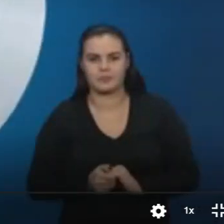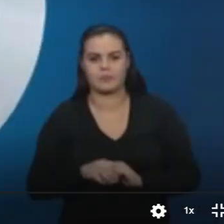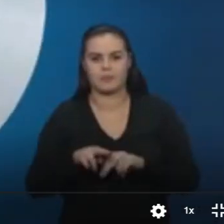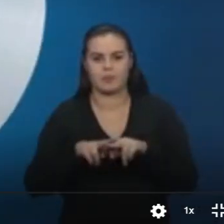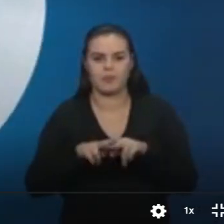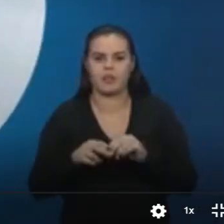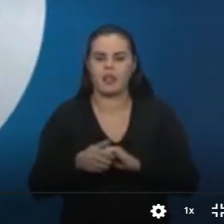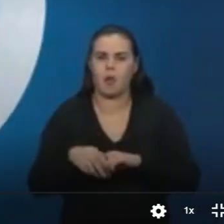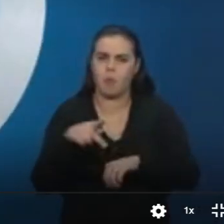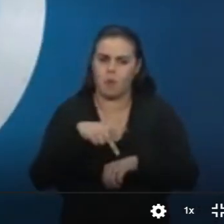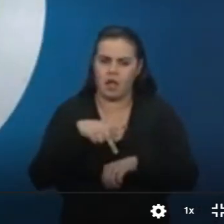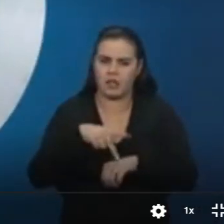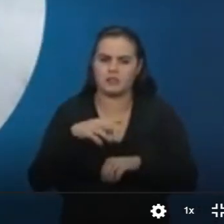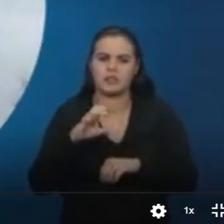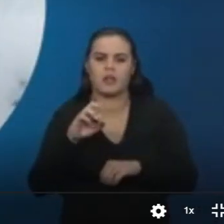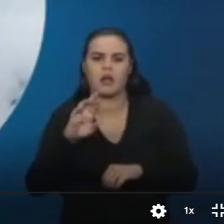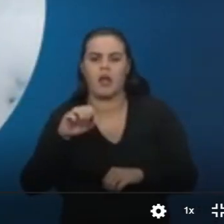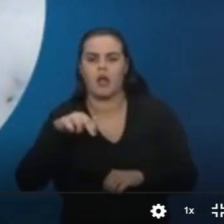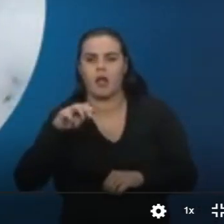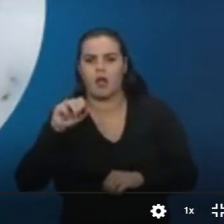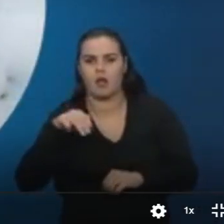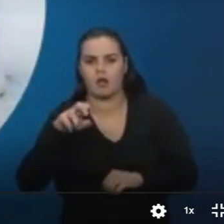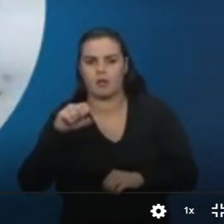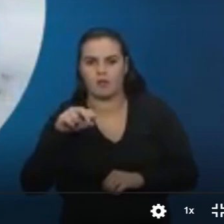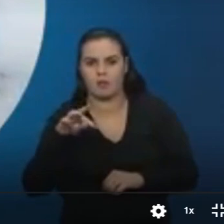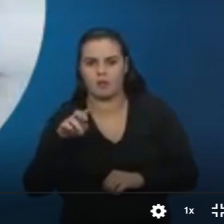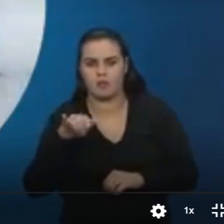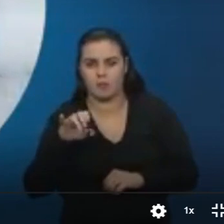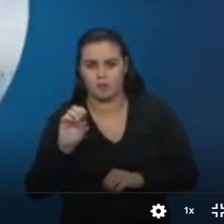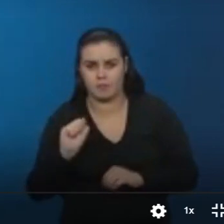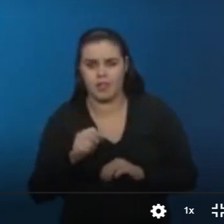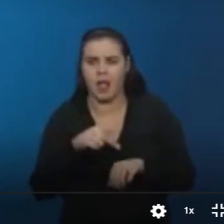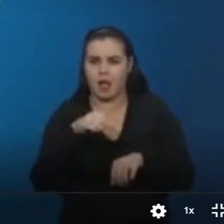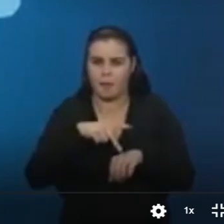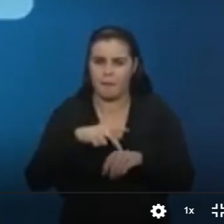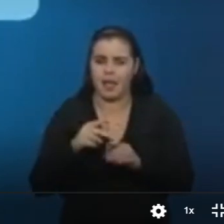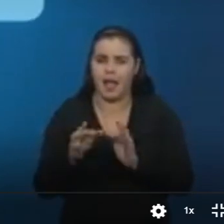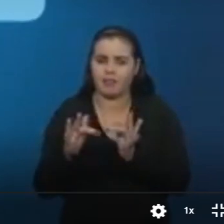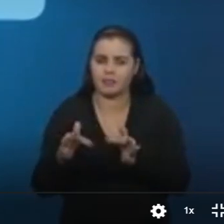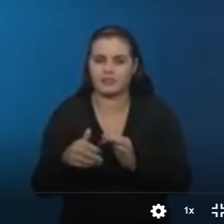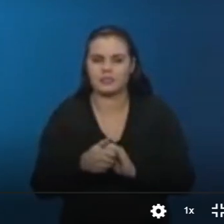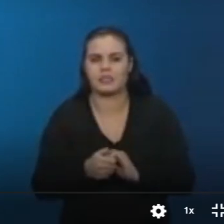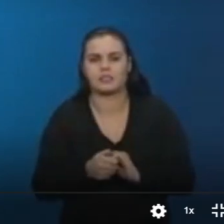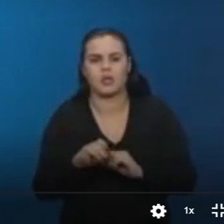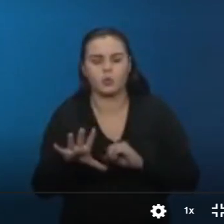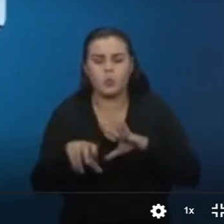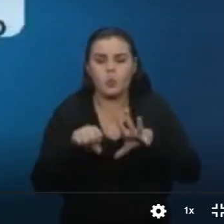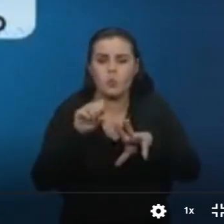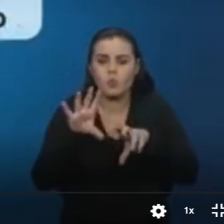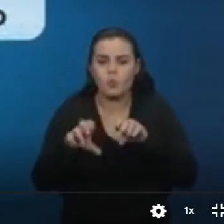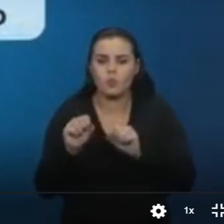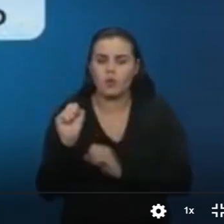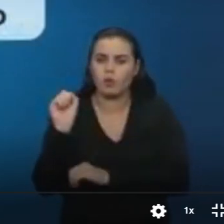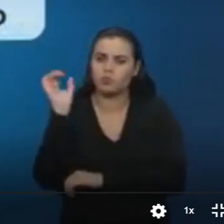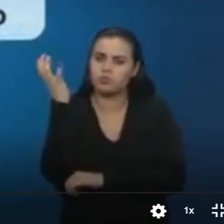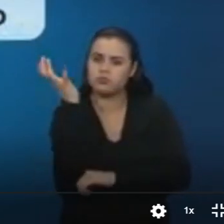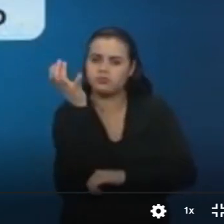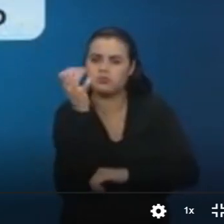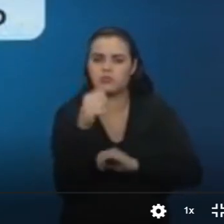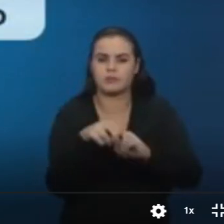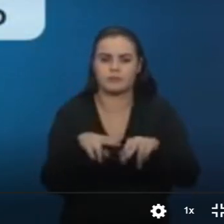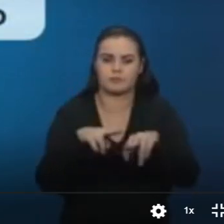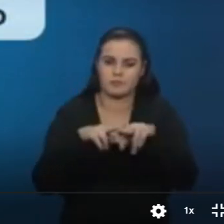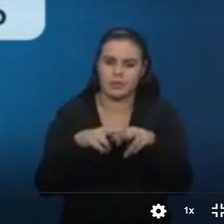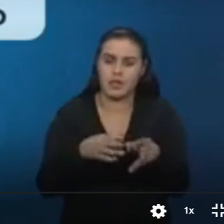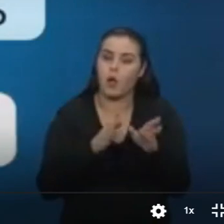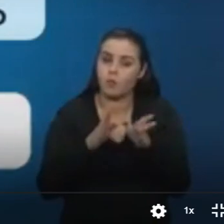rochas ornamentais, também denominadas pedras de acabamento, são extraídas da natureza e submetidas a processos de